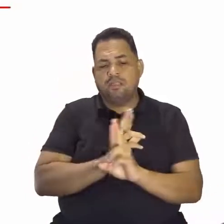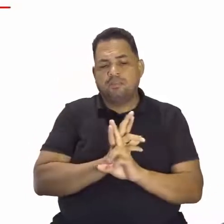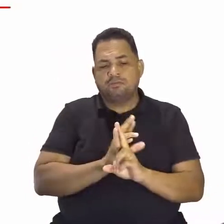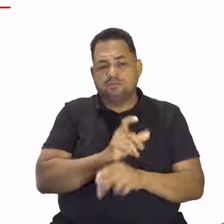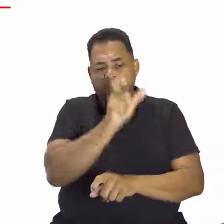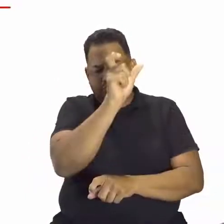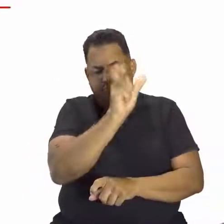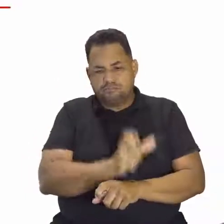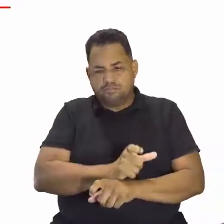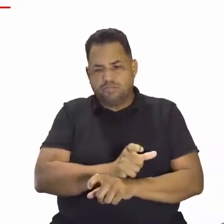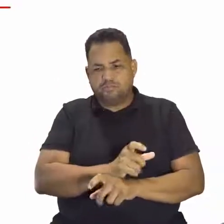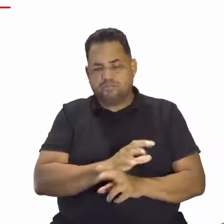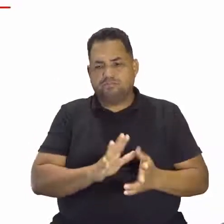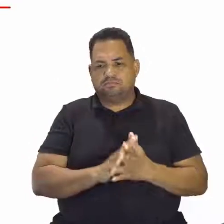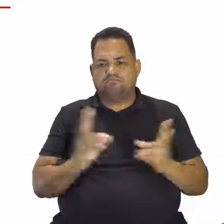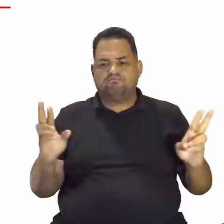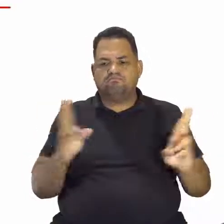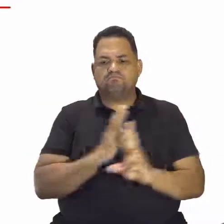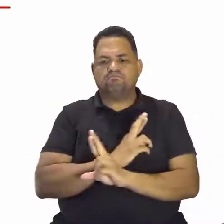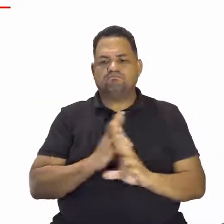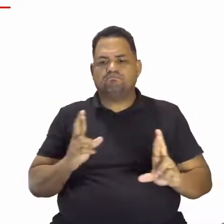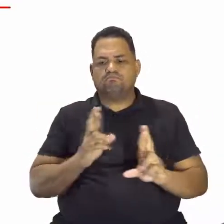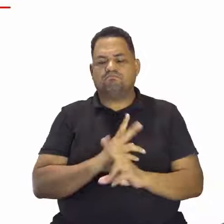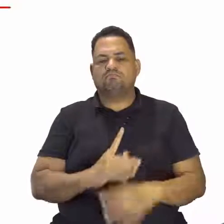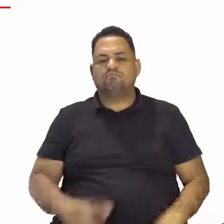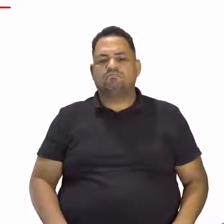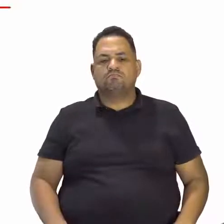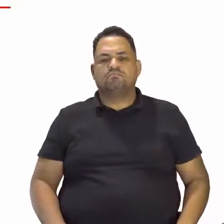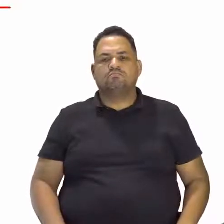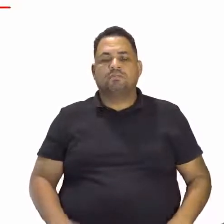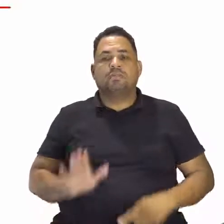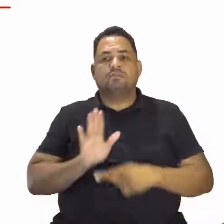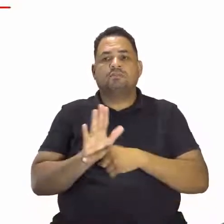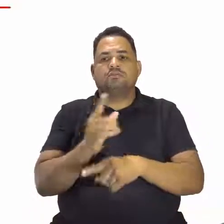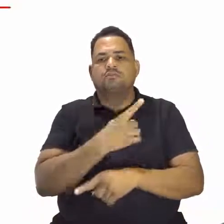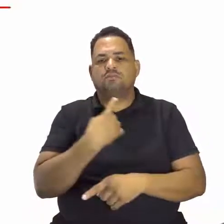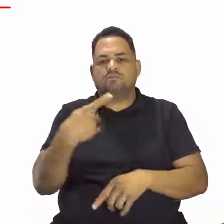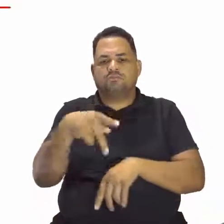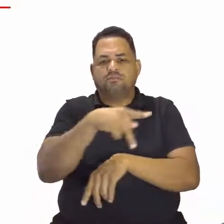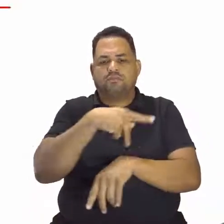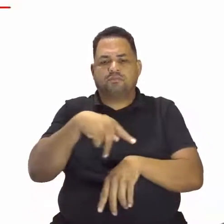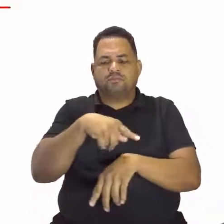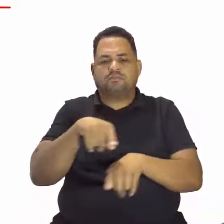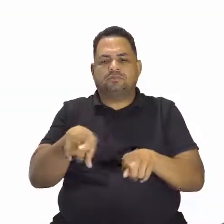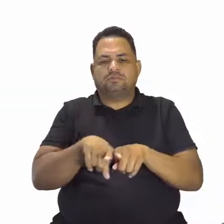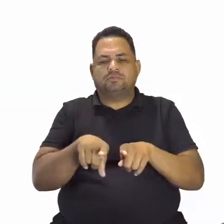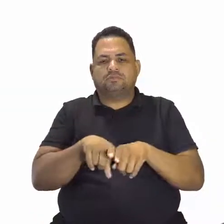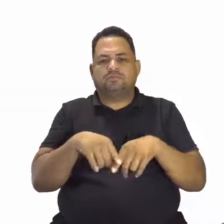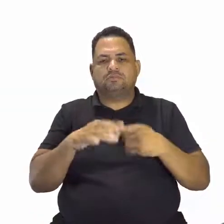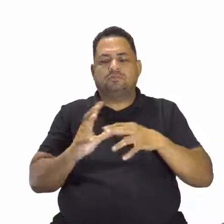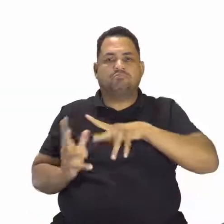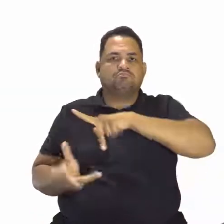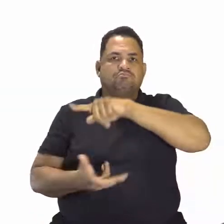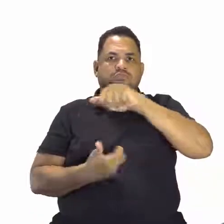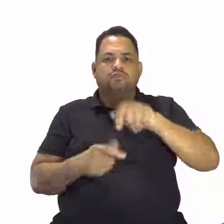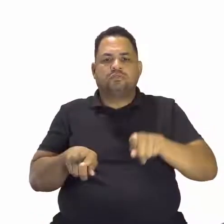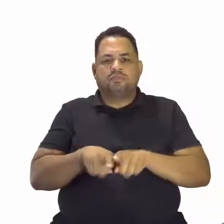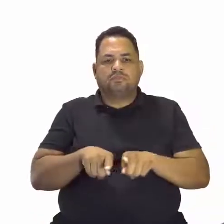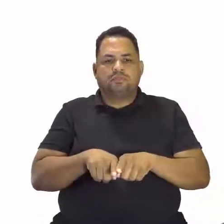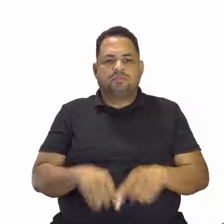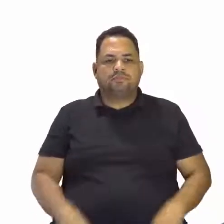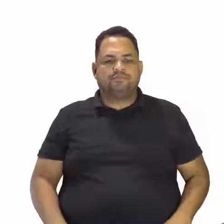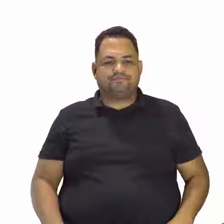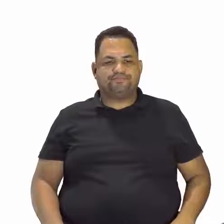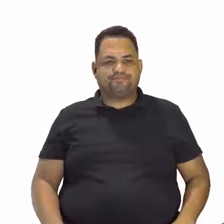para aí, não só para o nosso país, mas se tratando de mundo, né? Então,